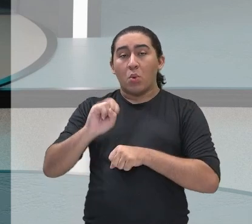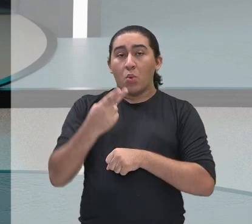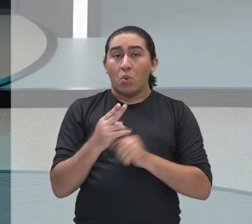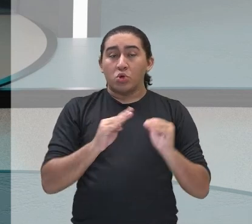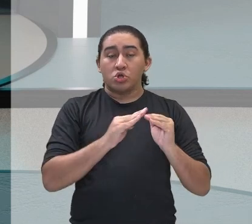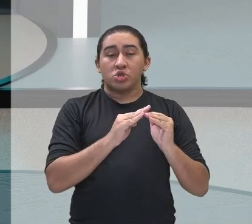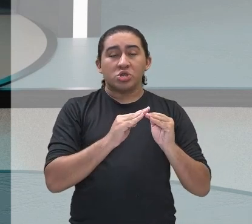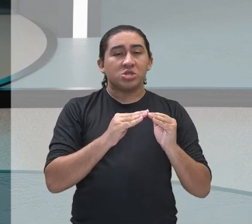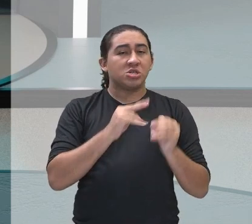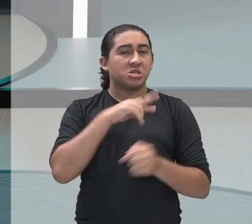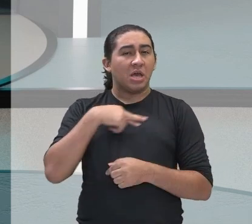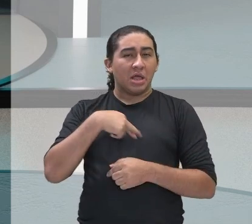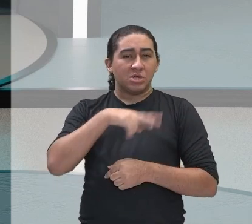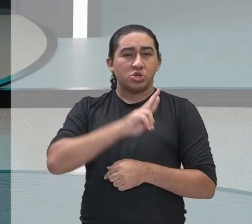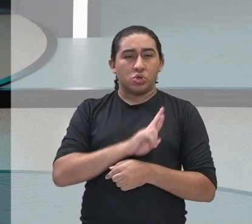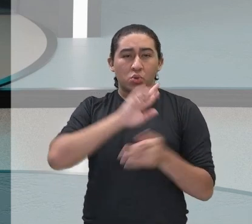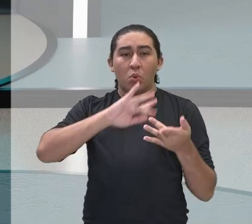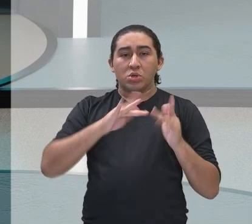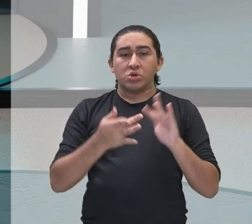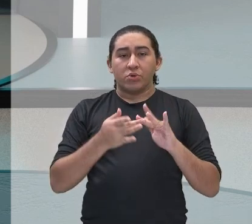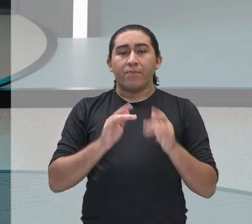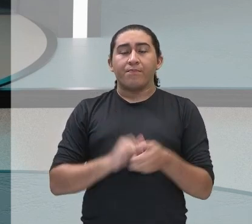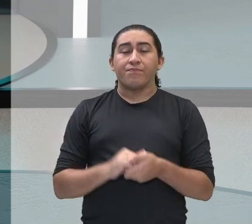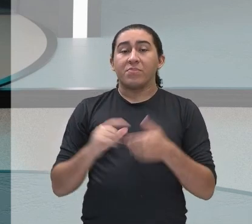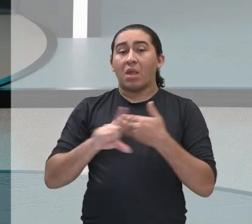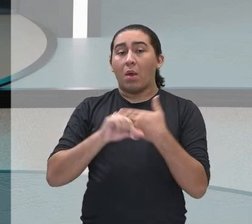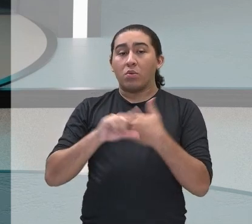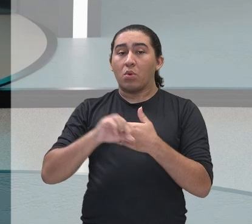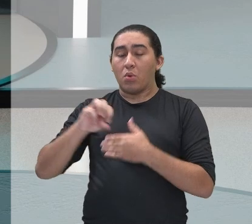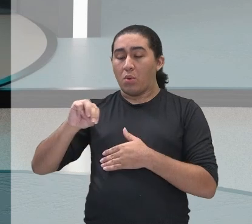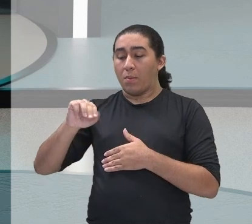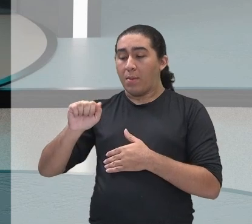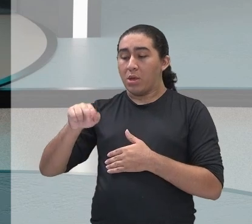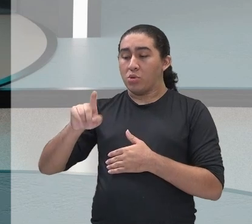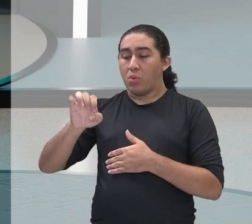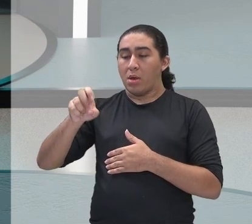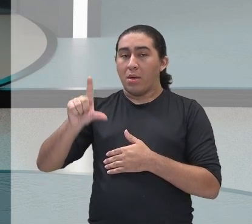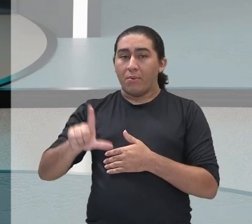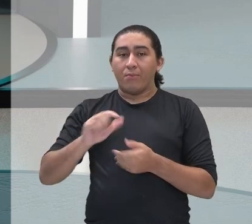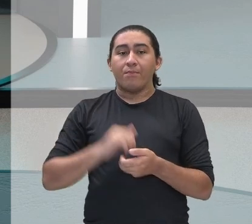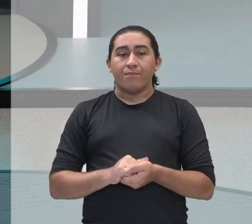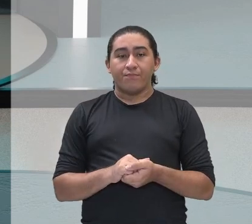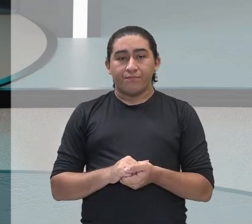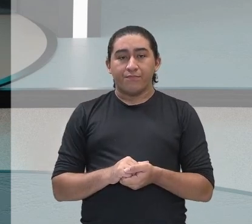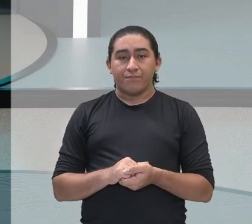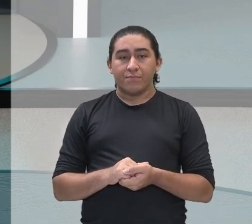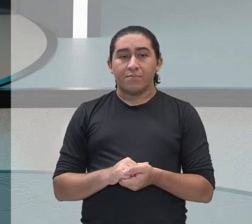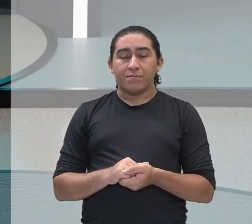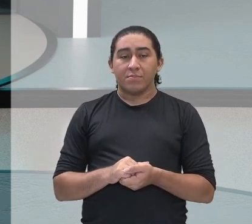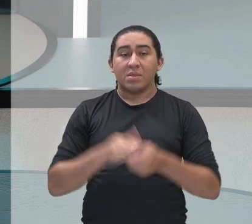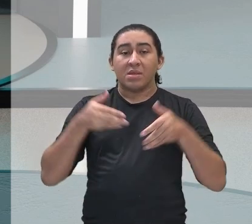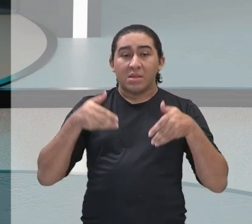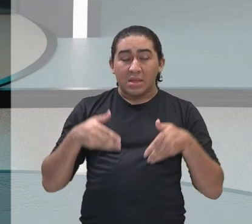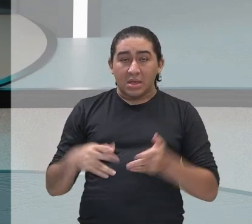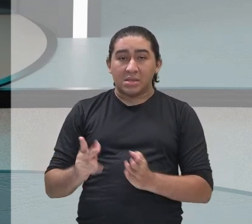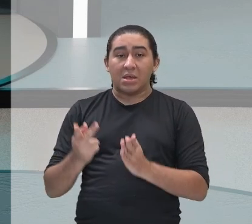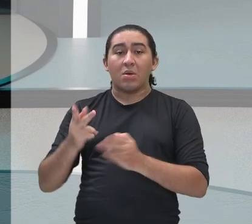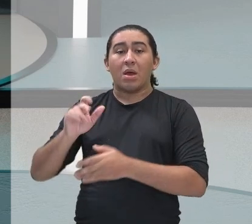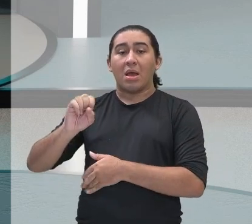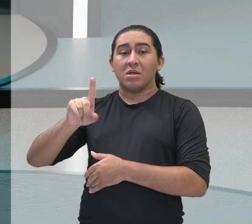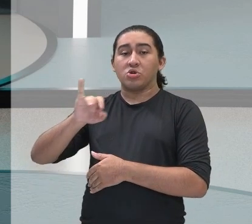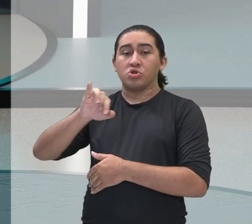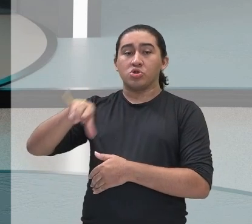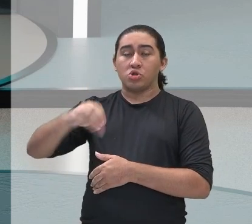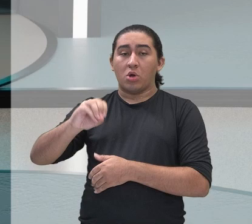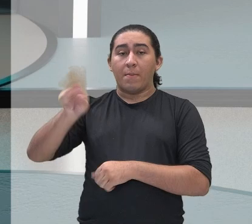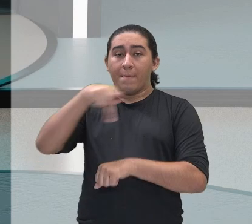Então, vamos ver aqui, Manuel da Nóbrega. Nasceu em Alijó, Portugal, e morreu no Rio de